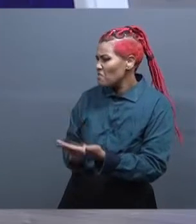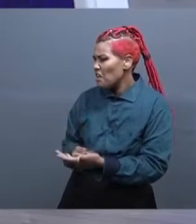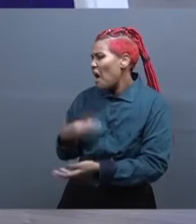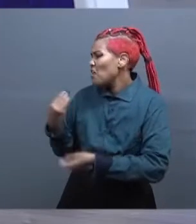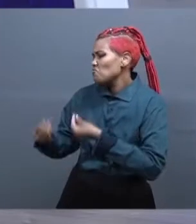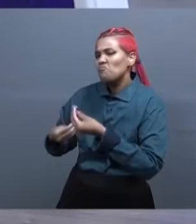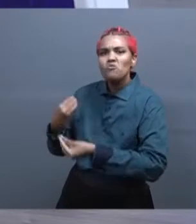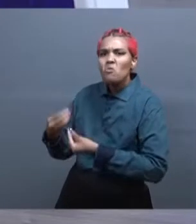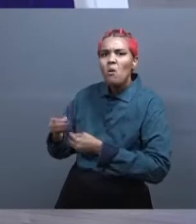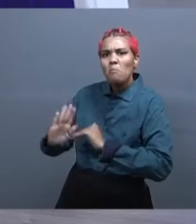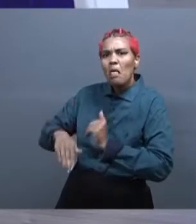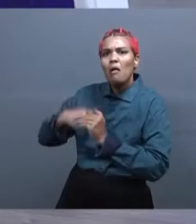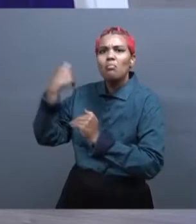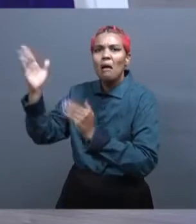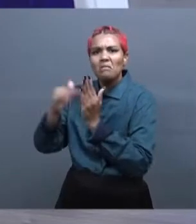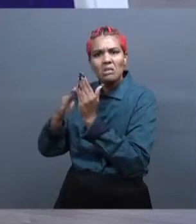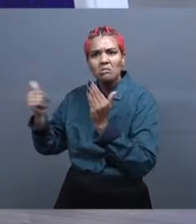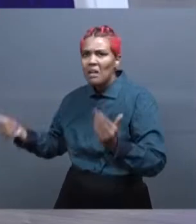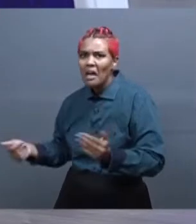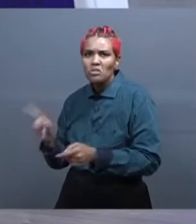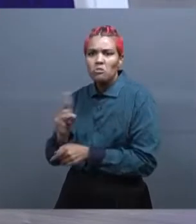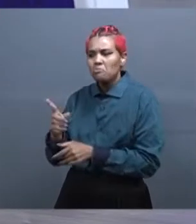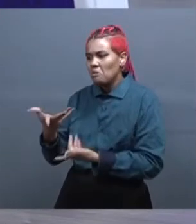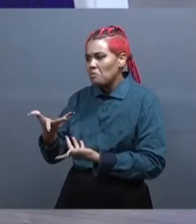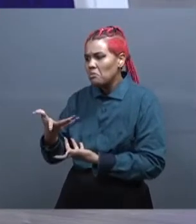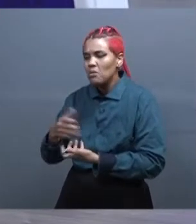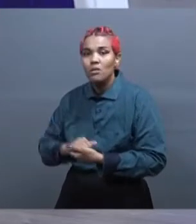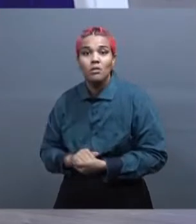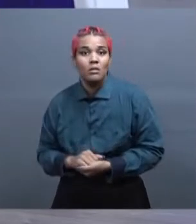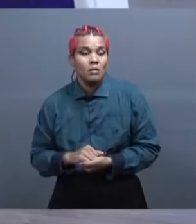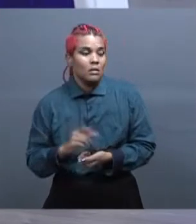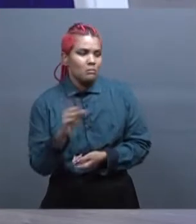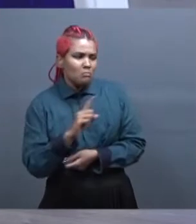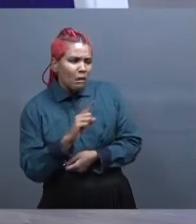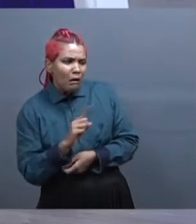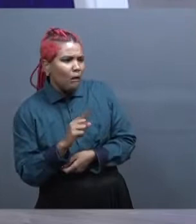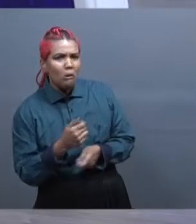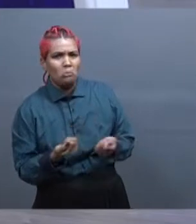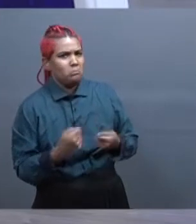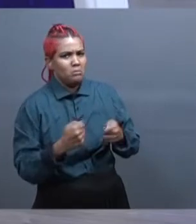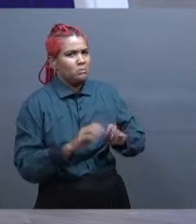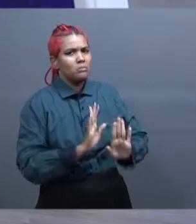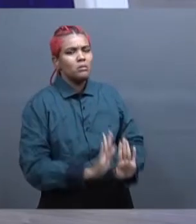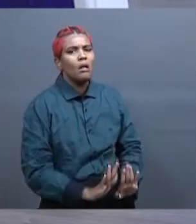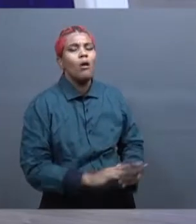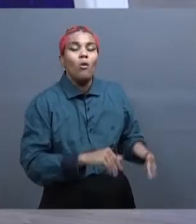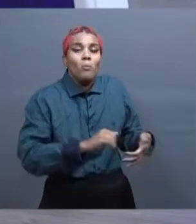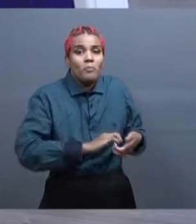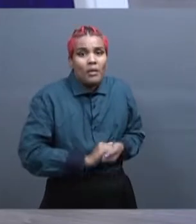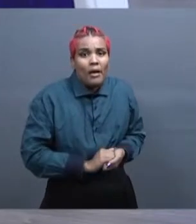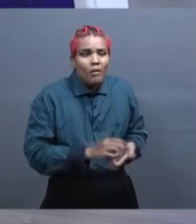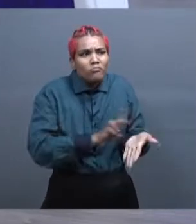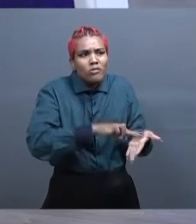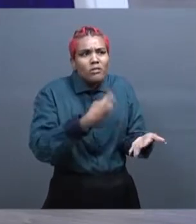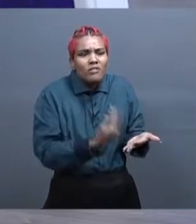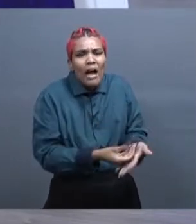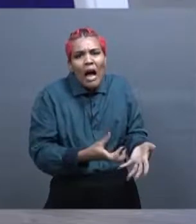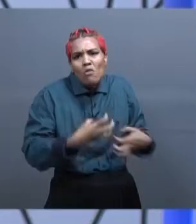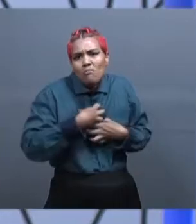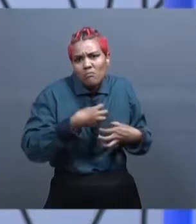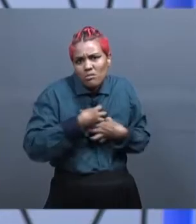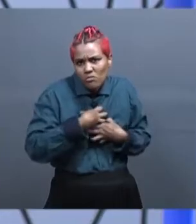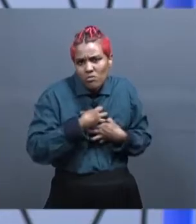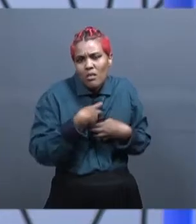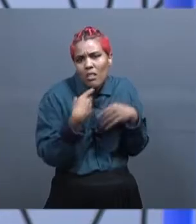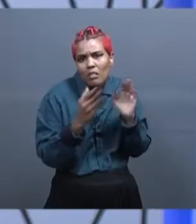para além da estética ou não não não preciso não o significado muitas vezes ele é pessoal também né